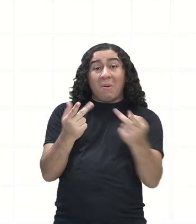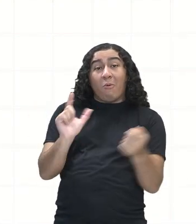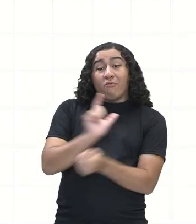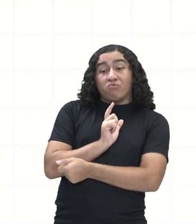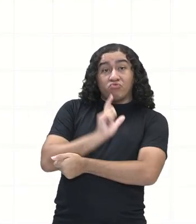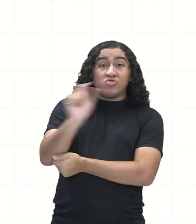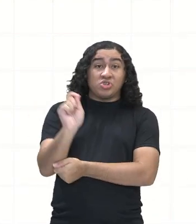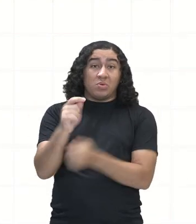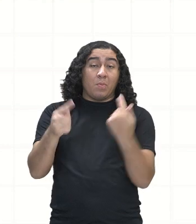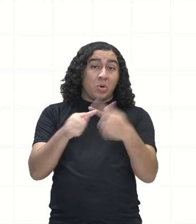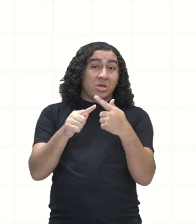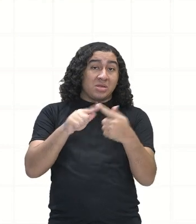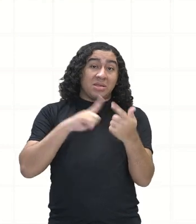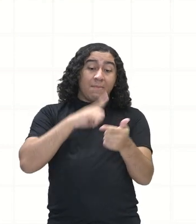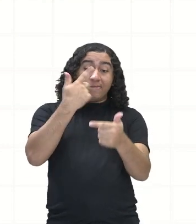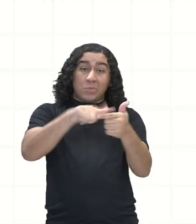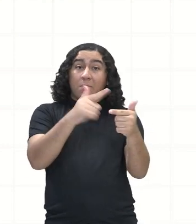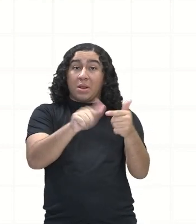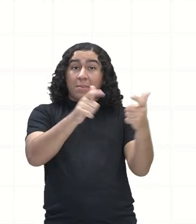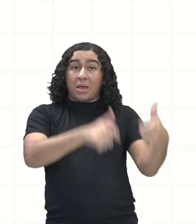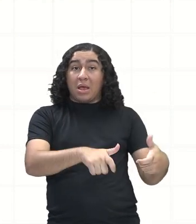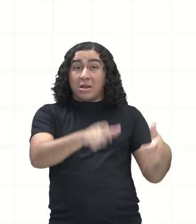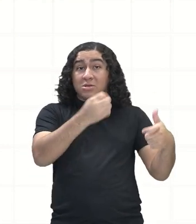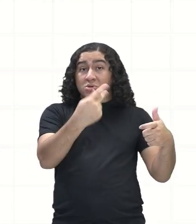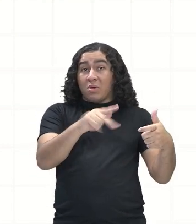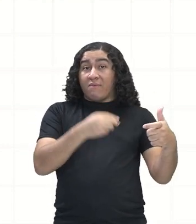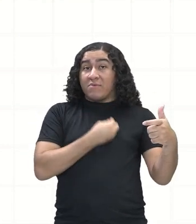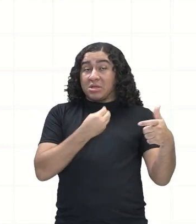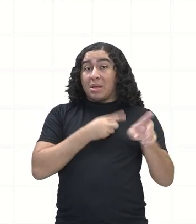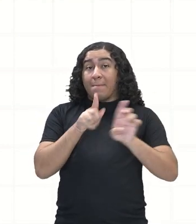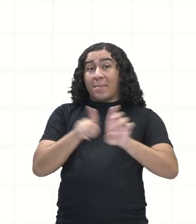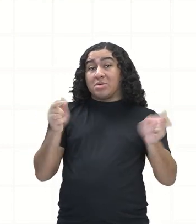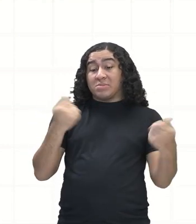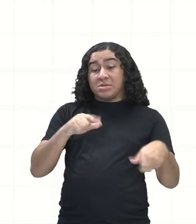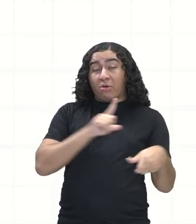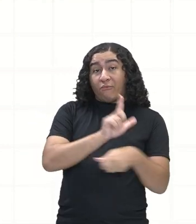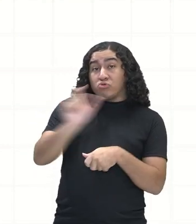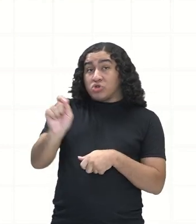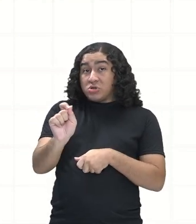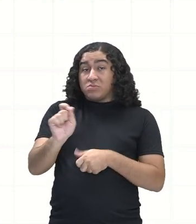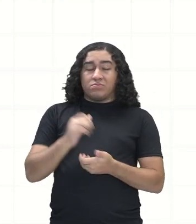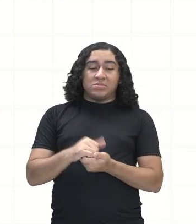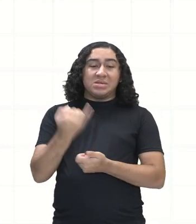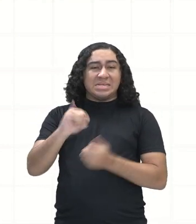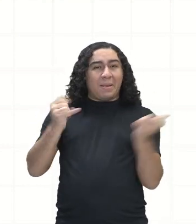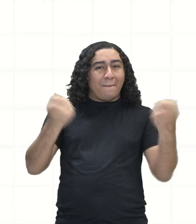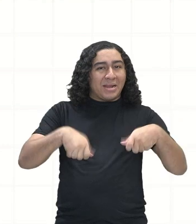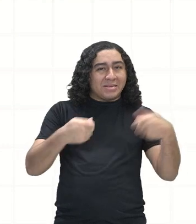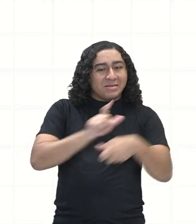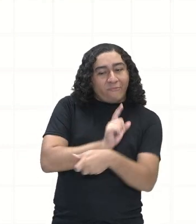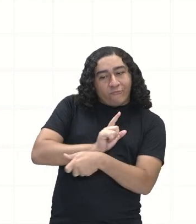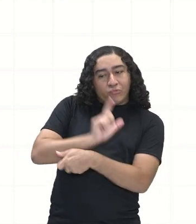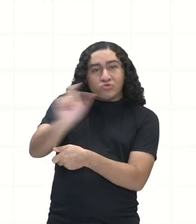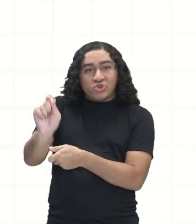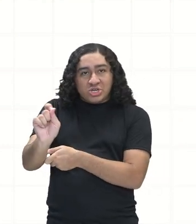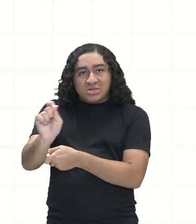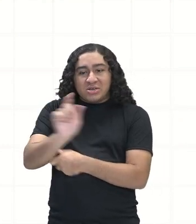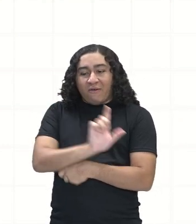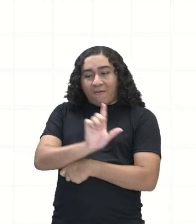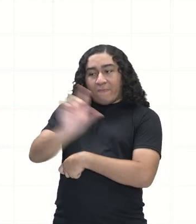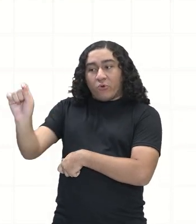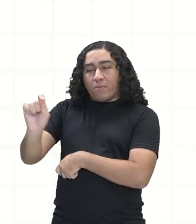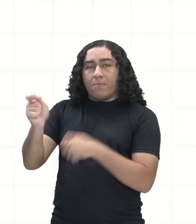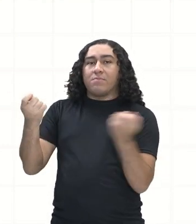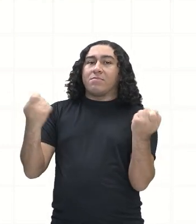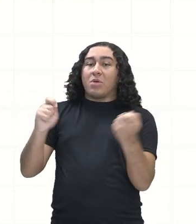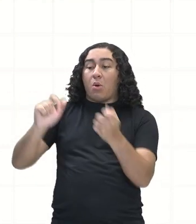tendo algum problema ali na área onde ela está, mas ela precisa fugir dali. Quando ela tem que fugir de uma realidade de onde ela vive e ela vai